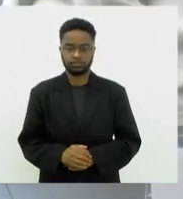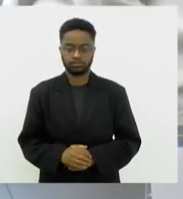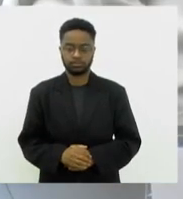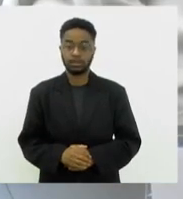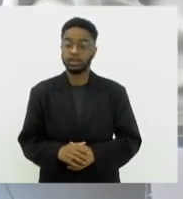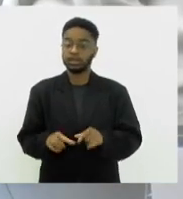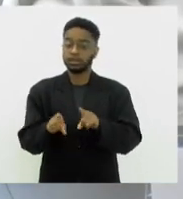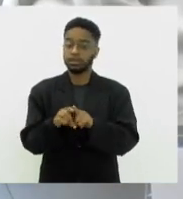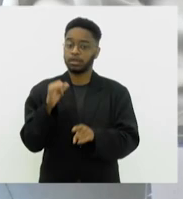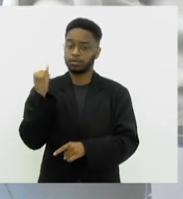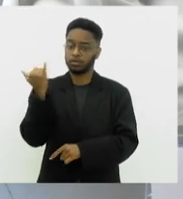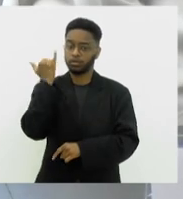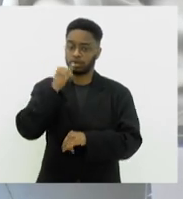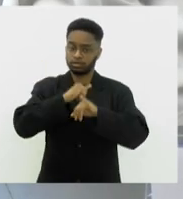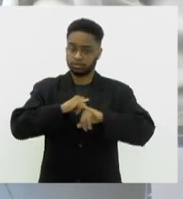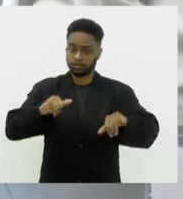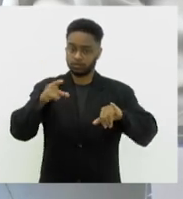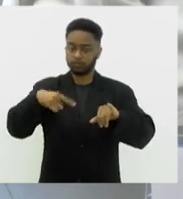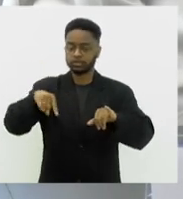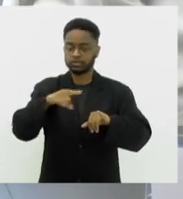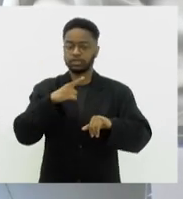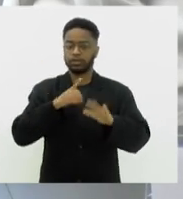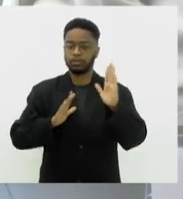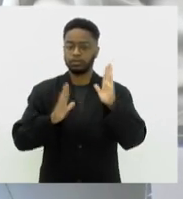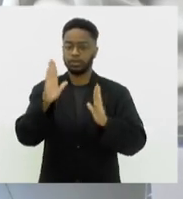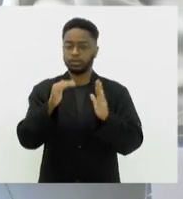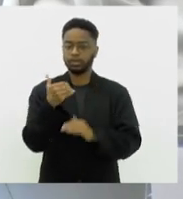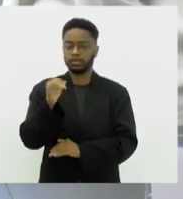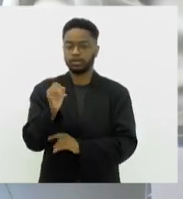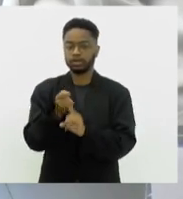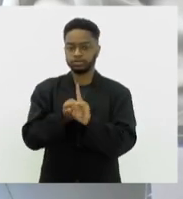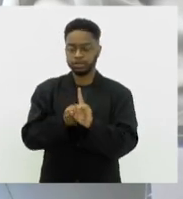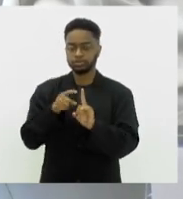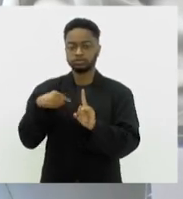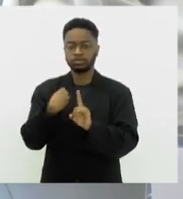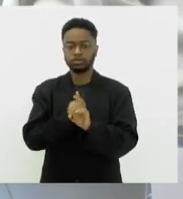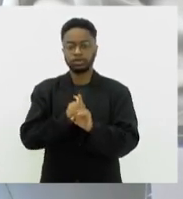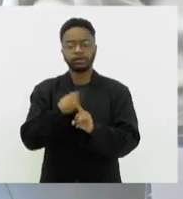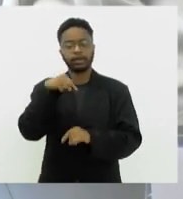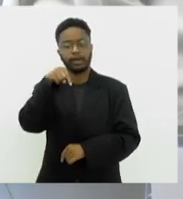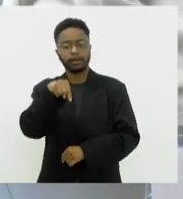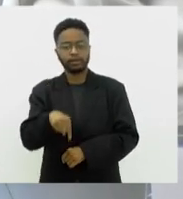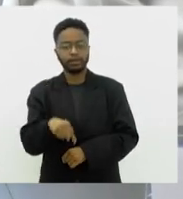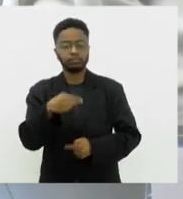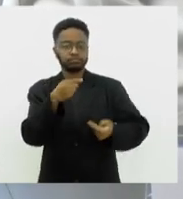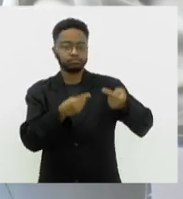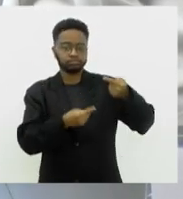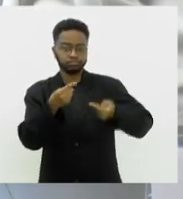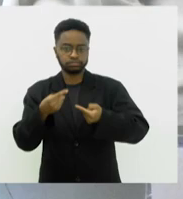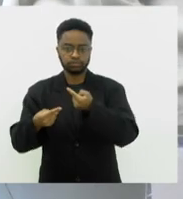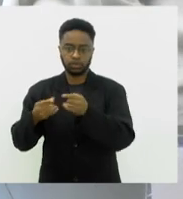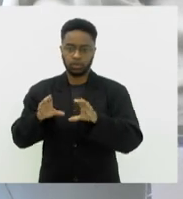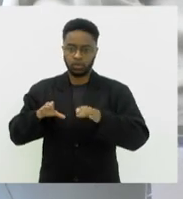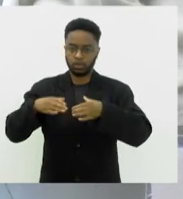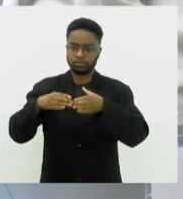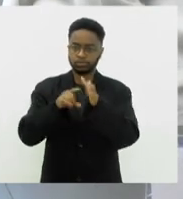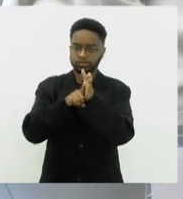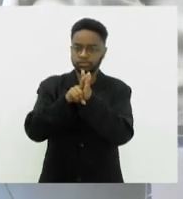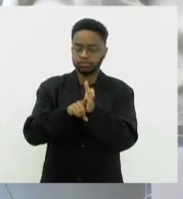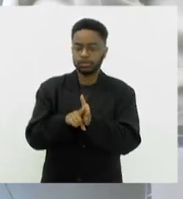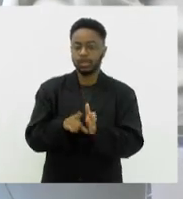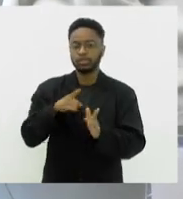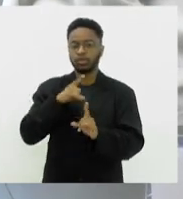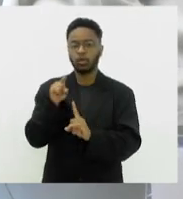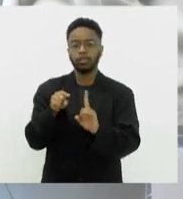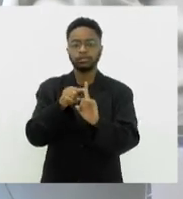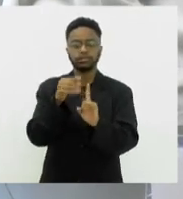dizer que ao longo de aproximadamente 10 meses estivemos aqui reunidos eh em comissão parlamentar de inquérito com o propósito